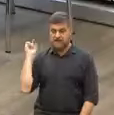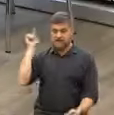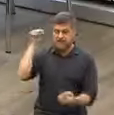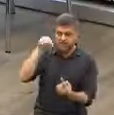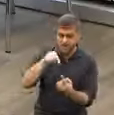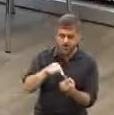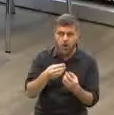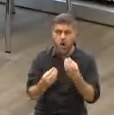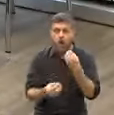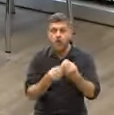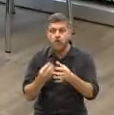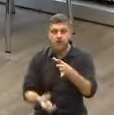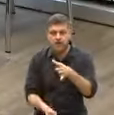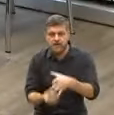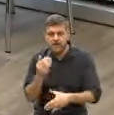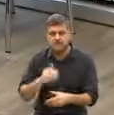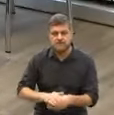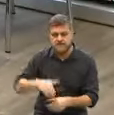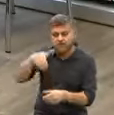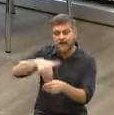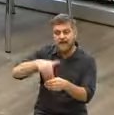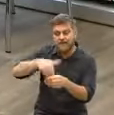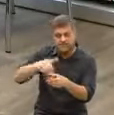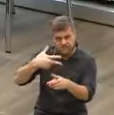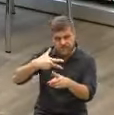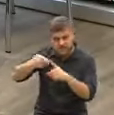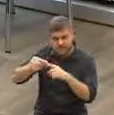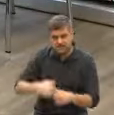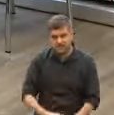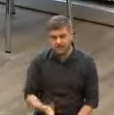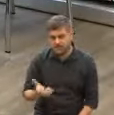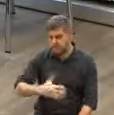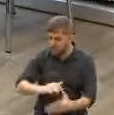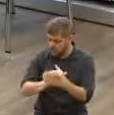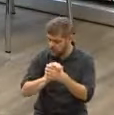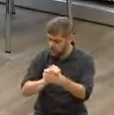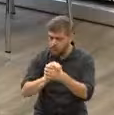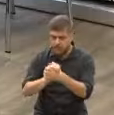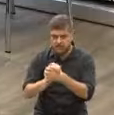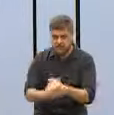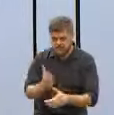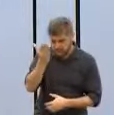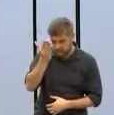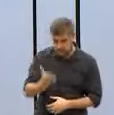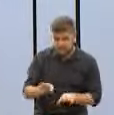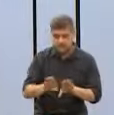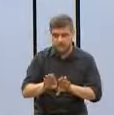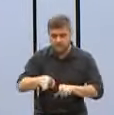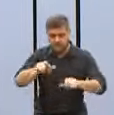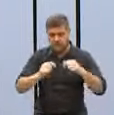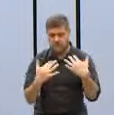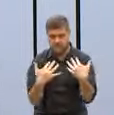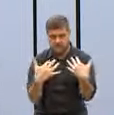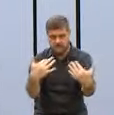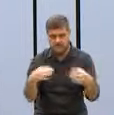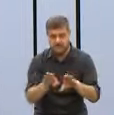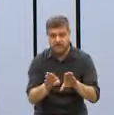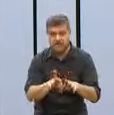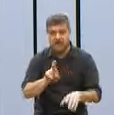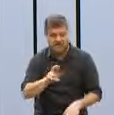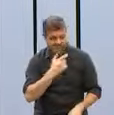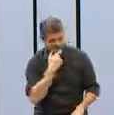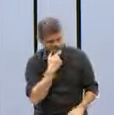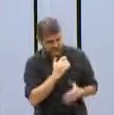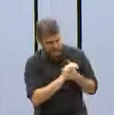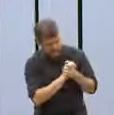frente. Então me fala, Rafael, como foi o pleito de 2019? Saudar você, Mirna, saudar todos os espectadores da TV Câmara,